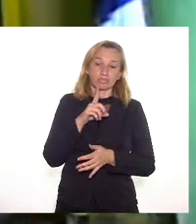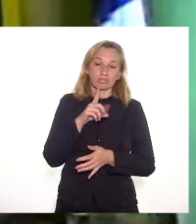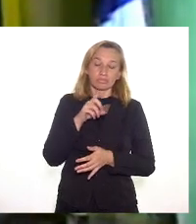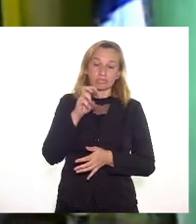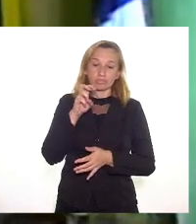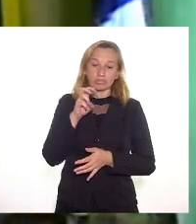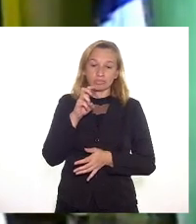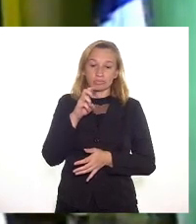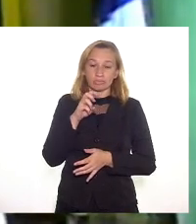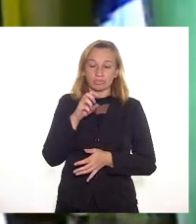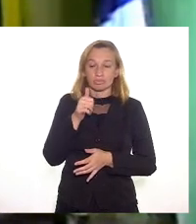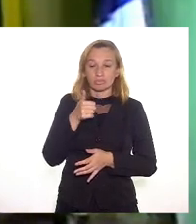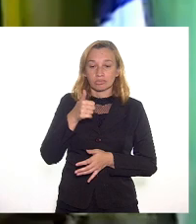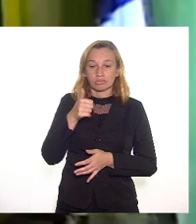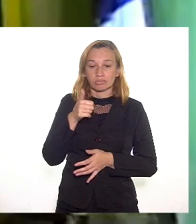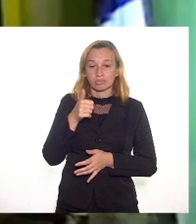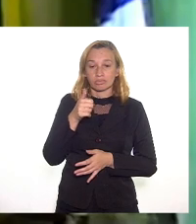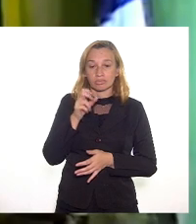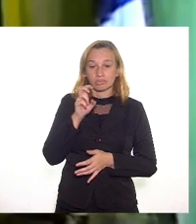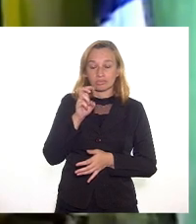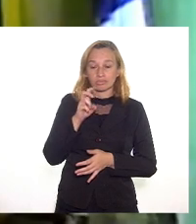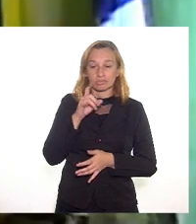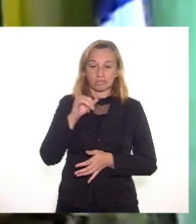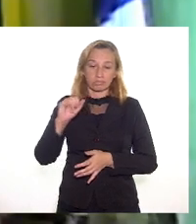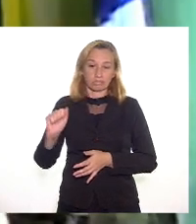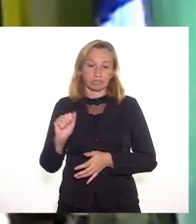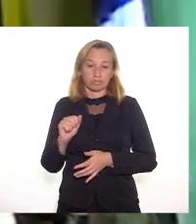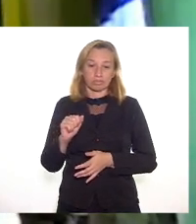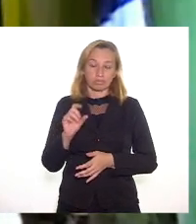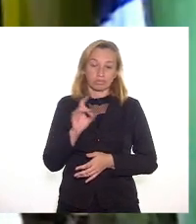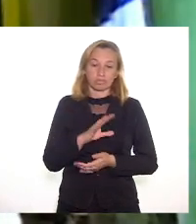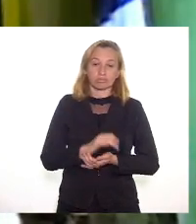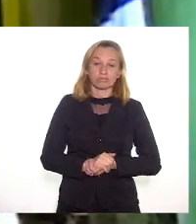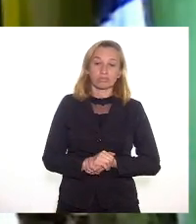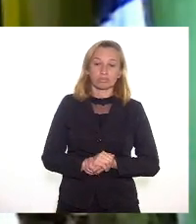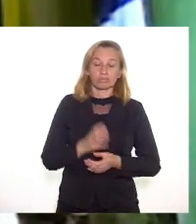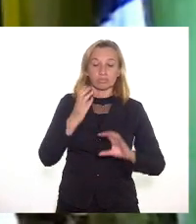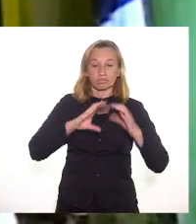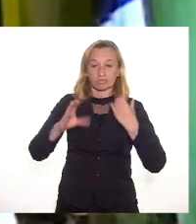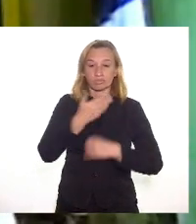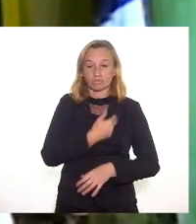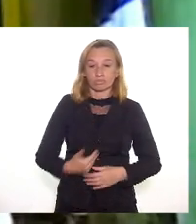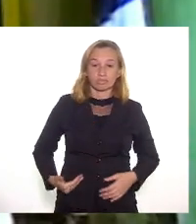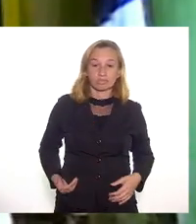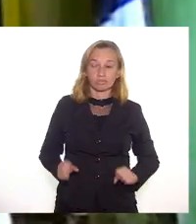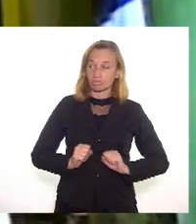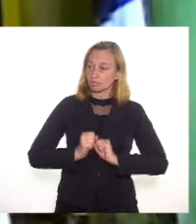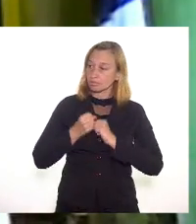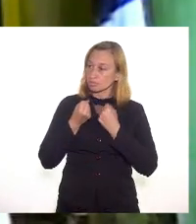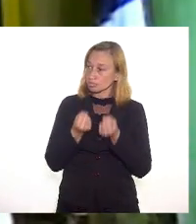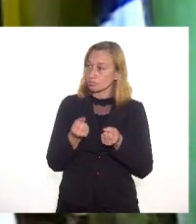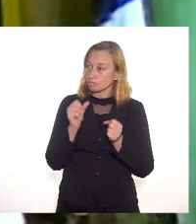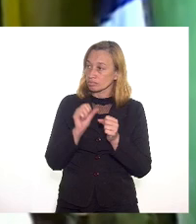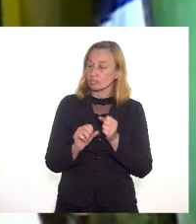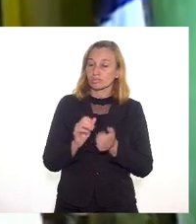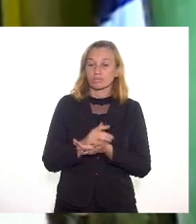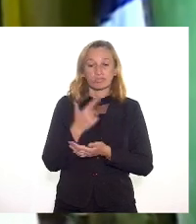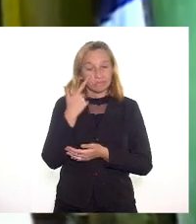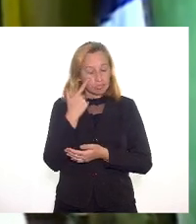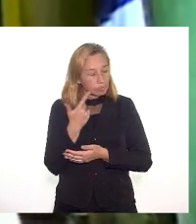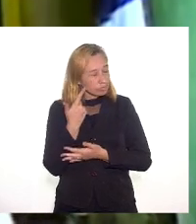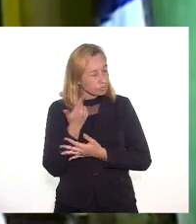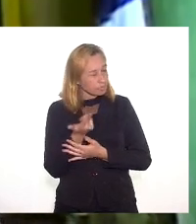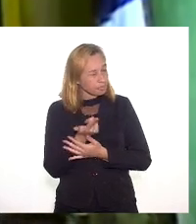O cantor governador, no esforço que faz, eu vejo com muita cautela, mas,